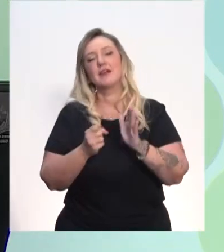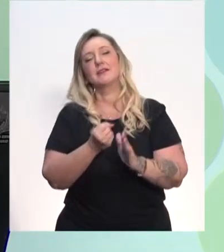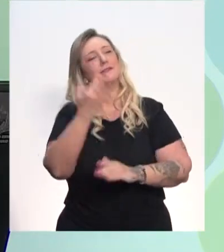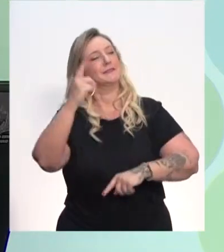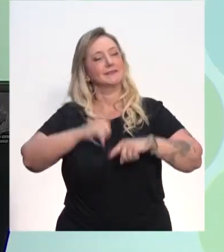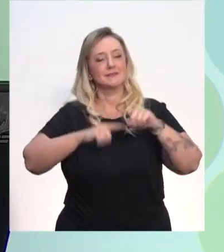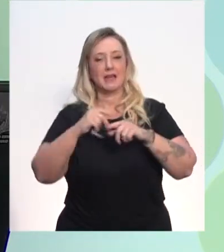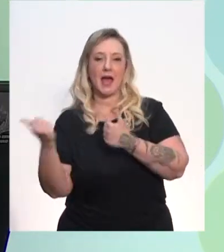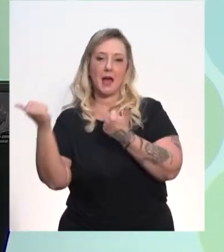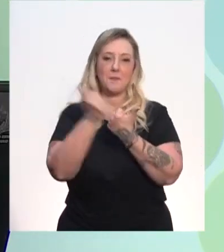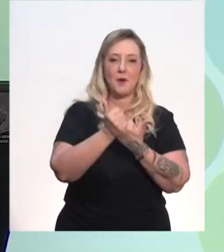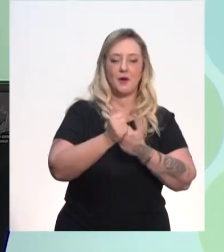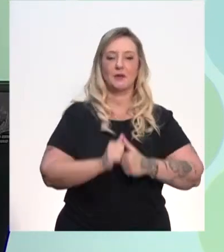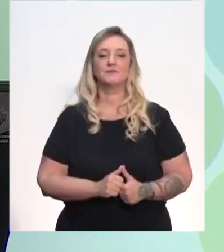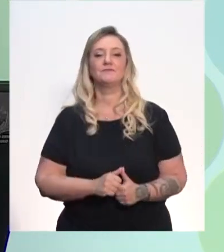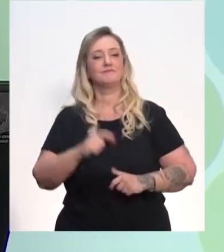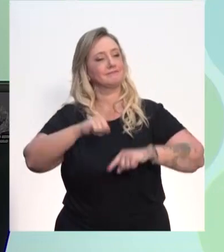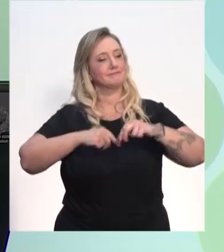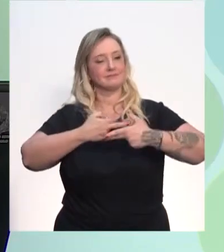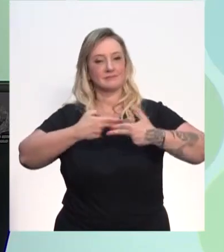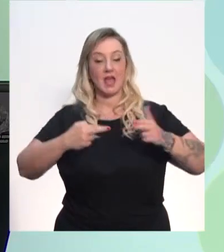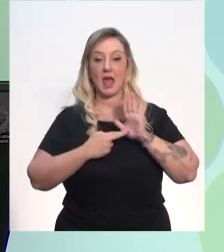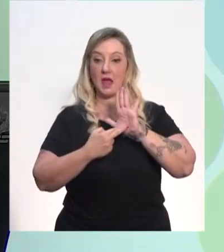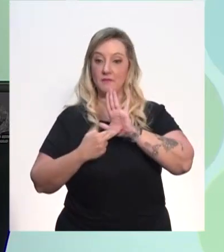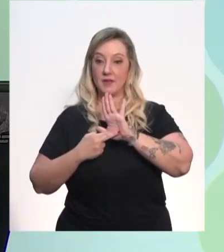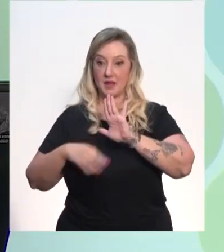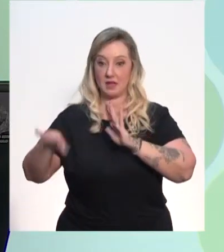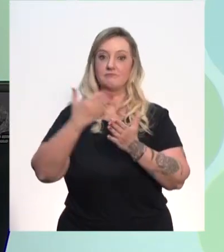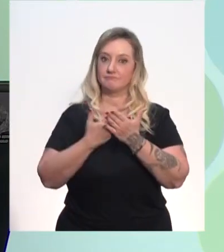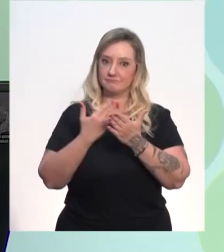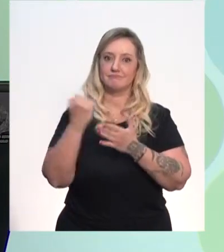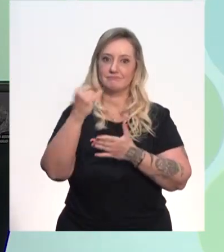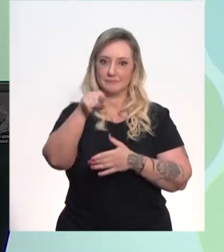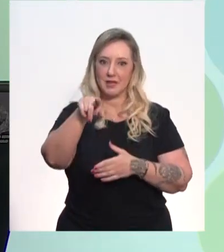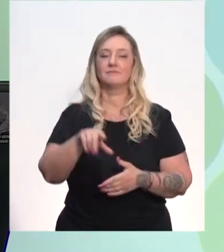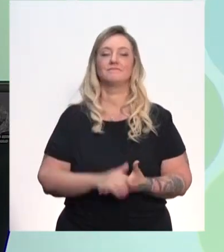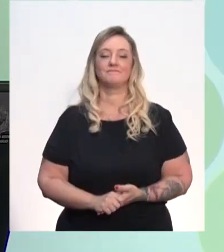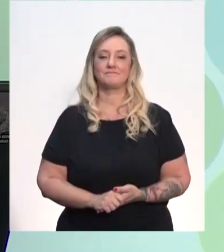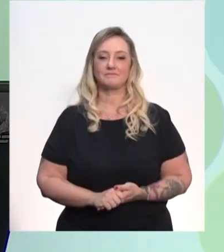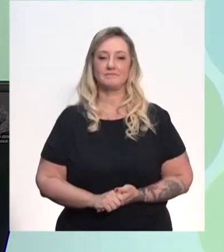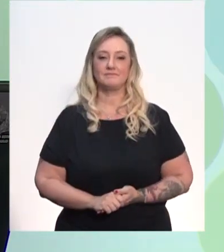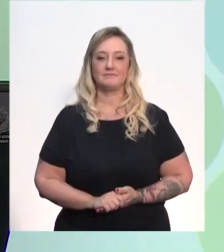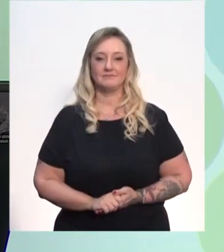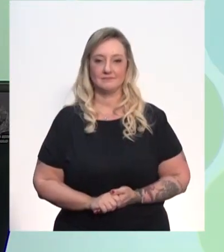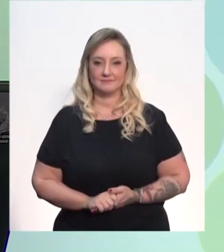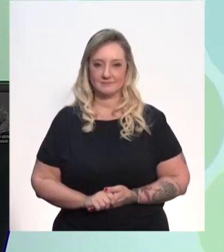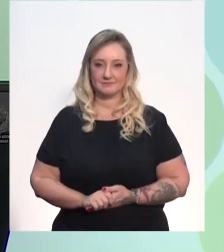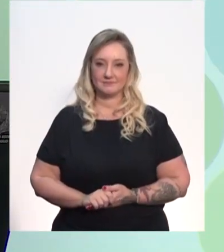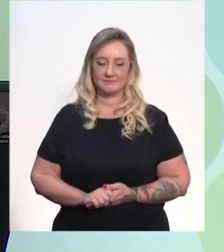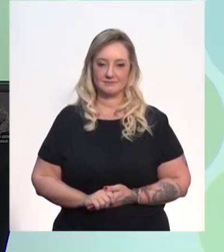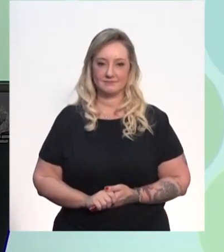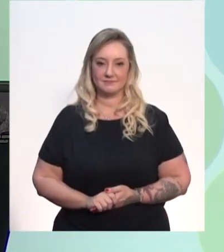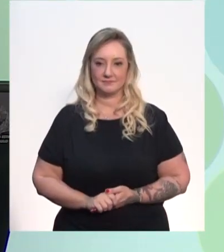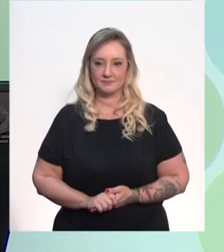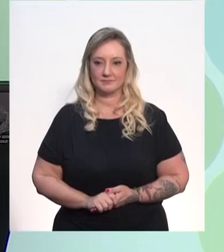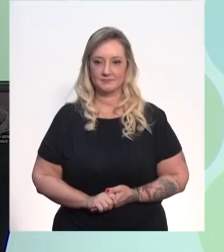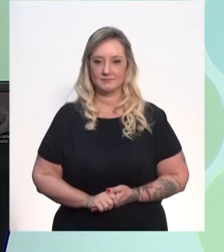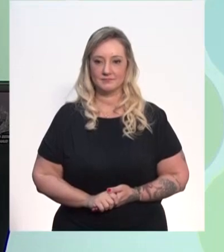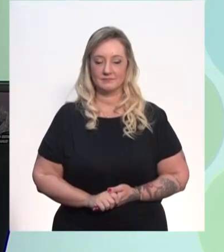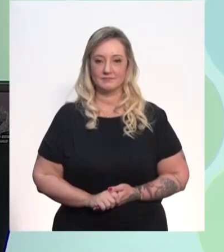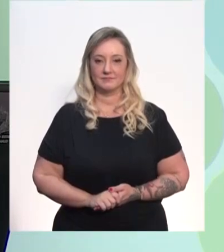estudo pessoal, para o desenvolvimento da própria TPC. Então, fazendo esse caminho, o professor consegue acessar